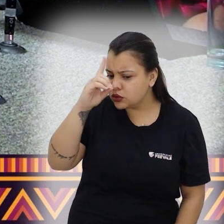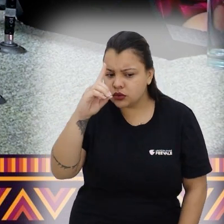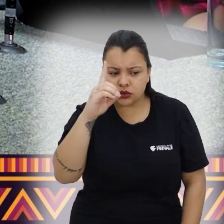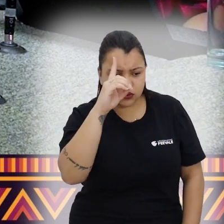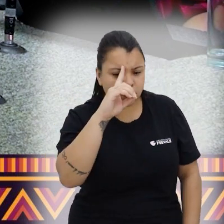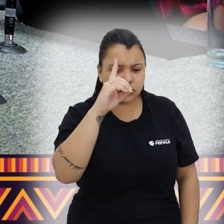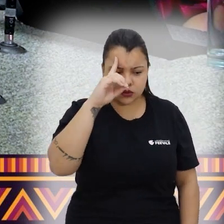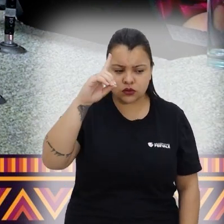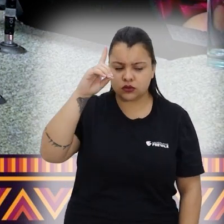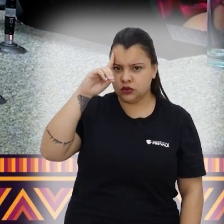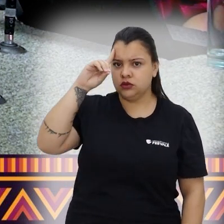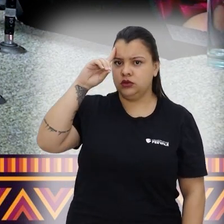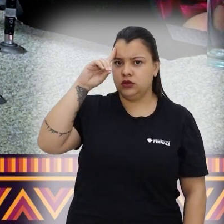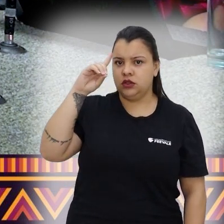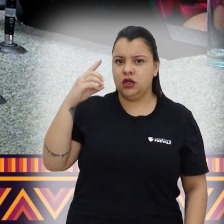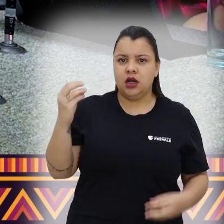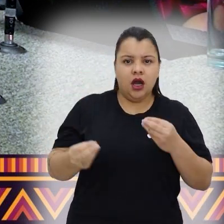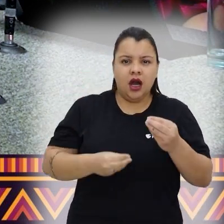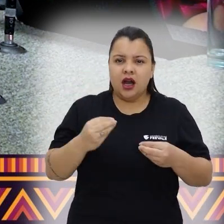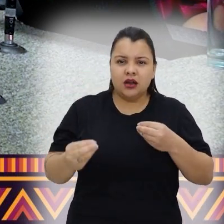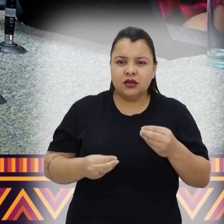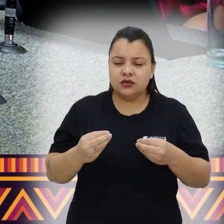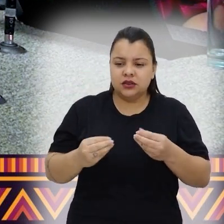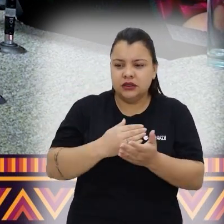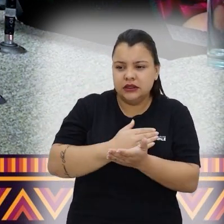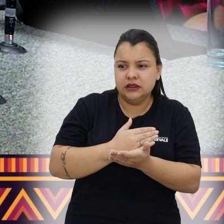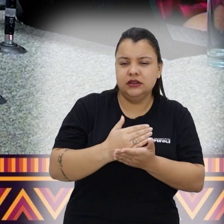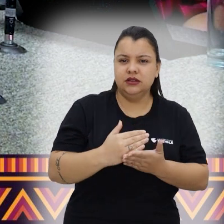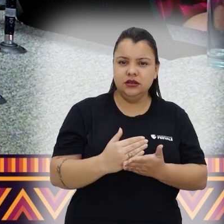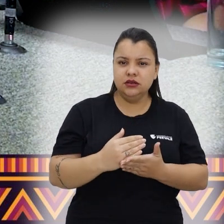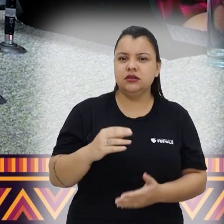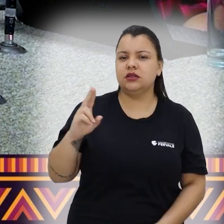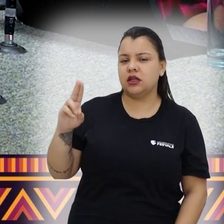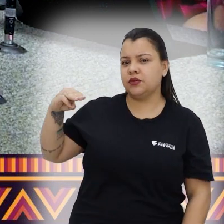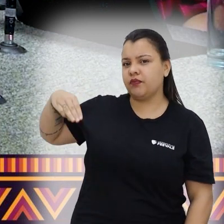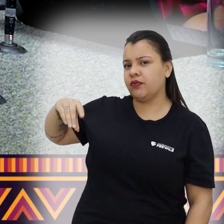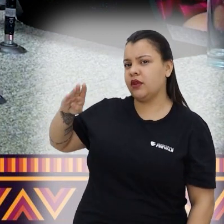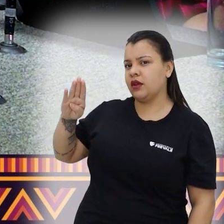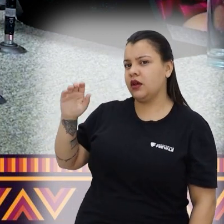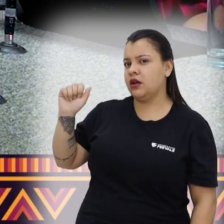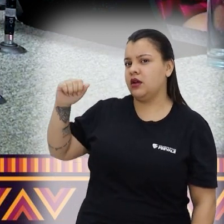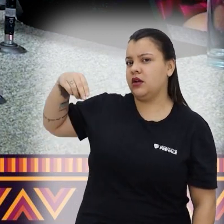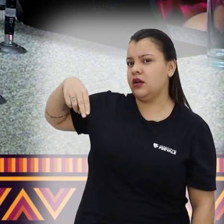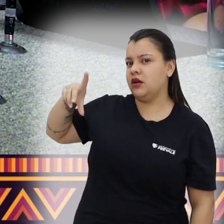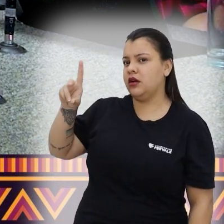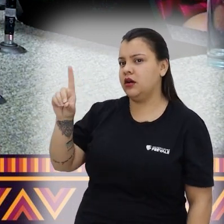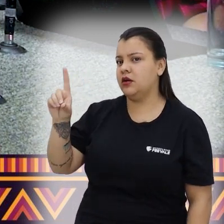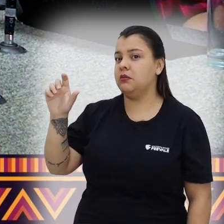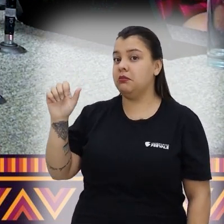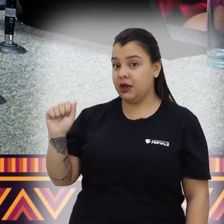Porque, como o próprio princípio de Umbanda, né, embora seja uma religião brasileira, como o próprio princípio de